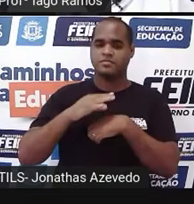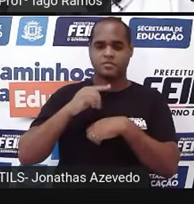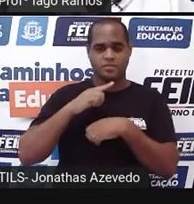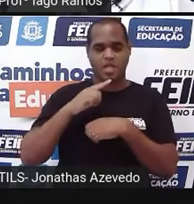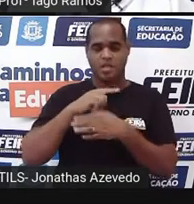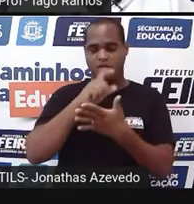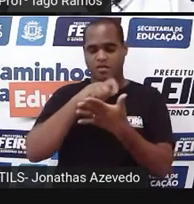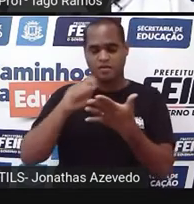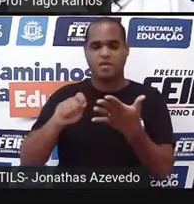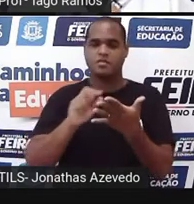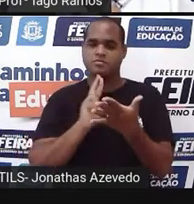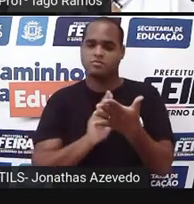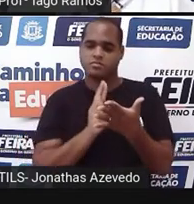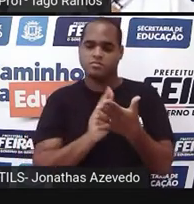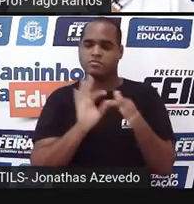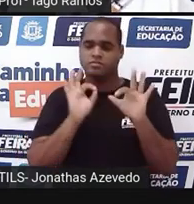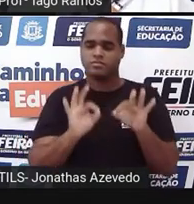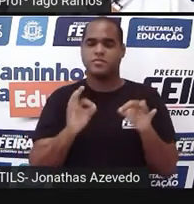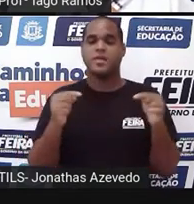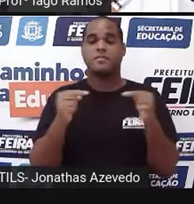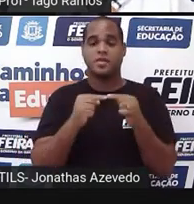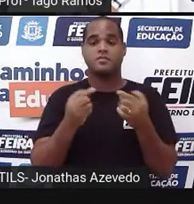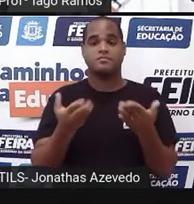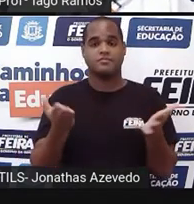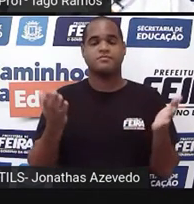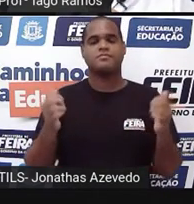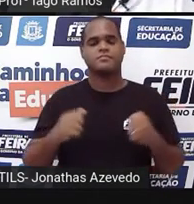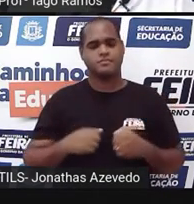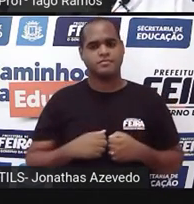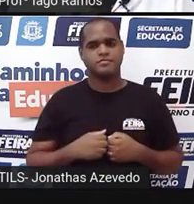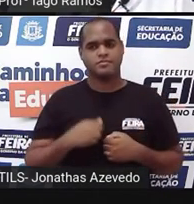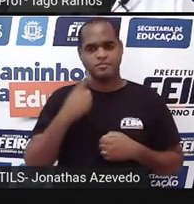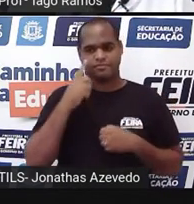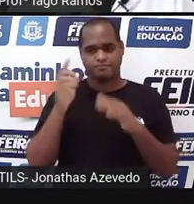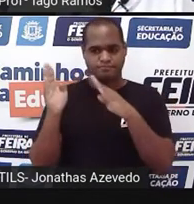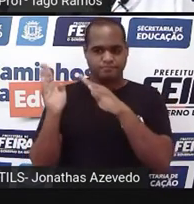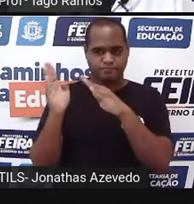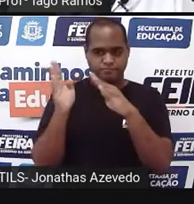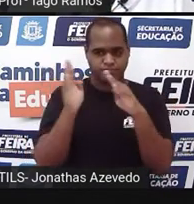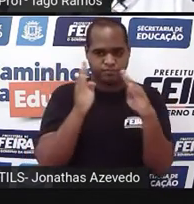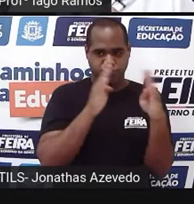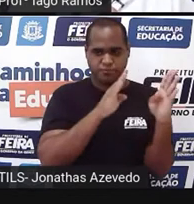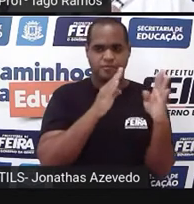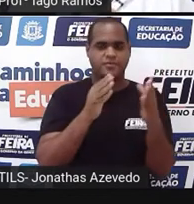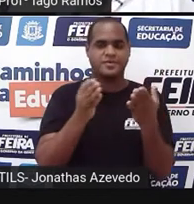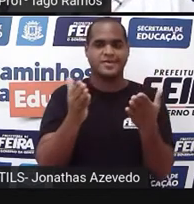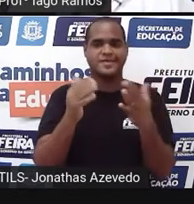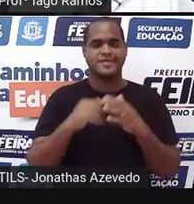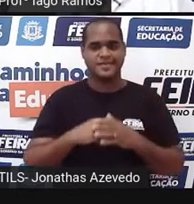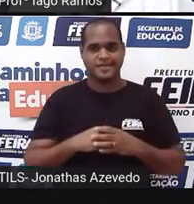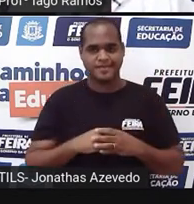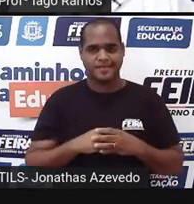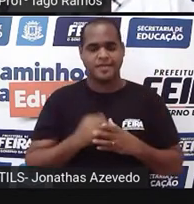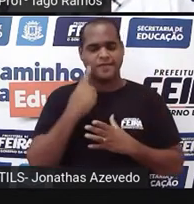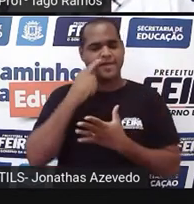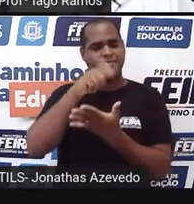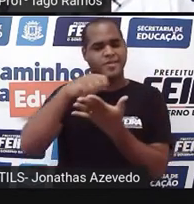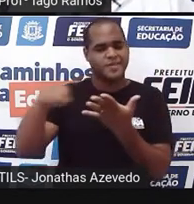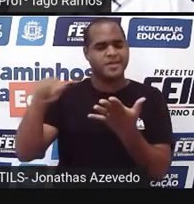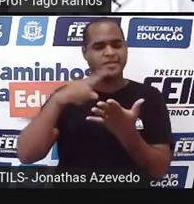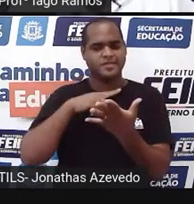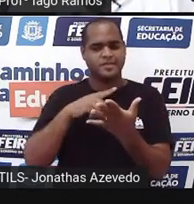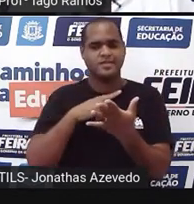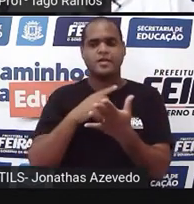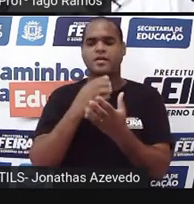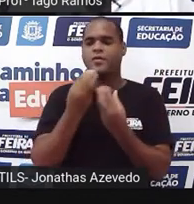vou anotar né são essas aí vou arrastar a tela voltando aqui só que essa notação a